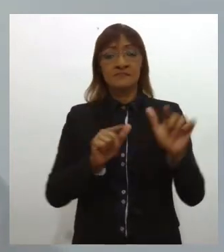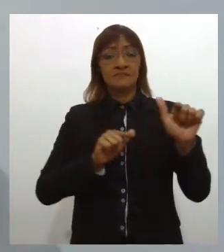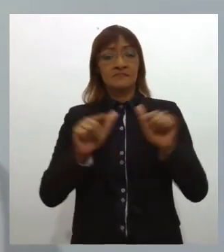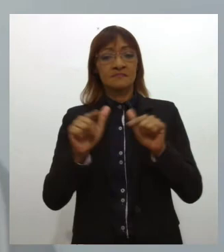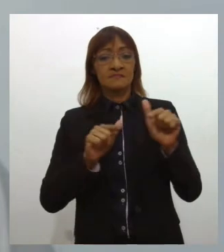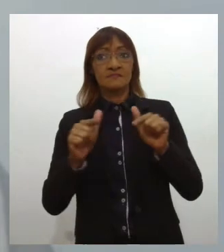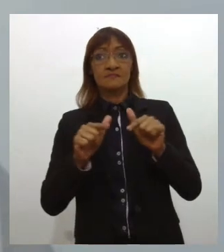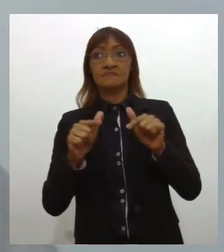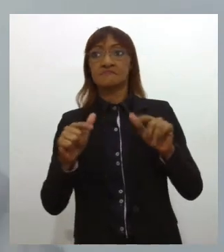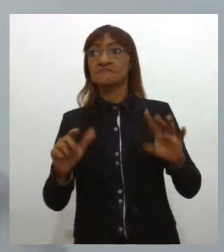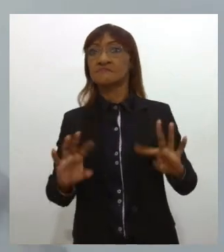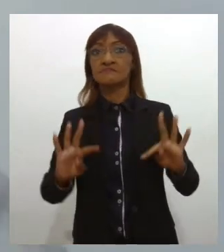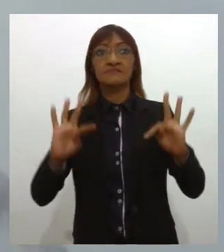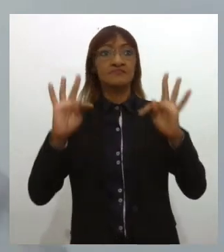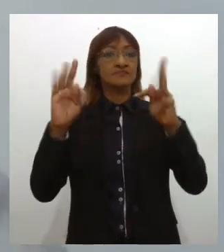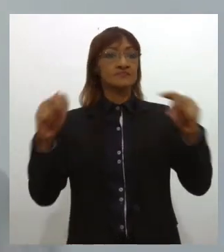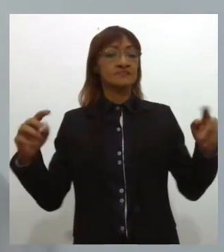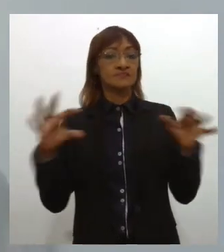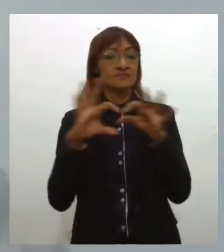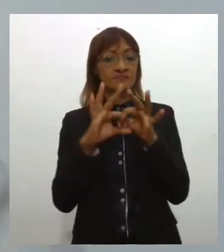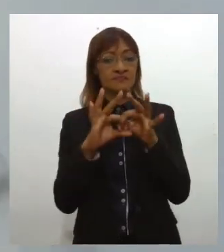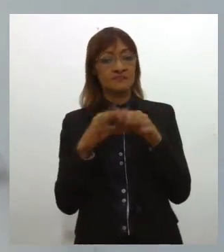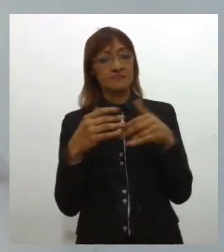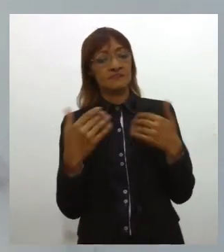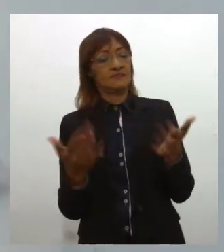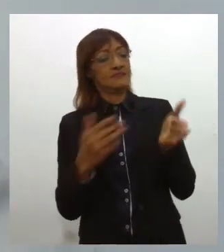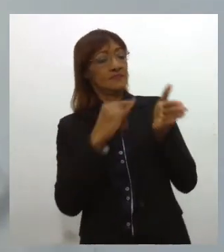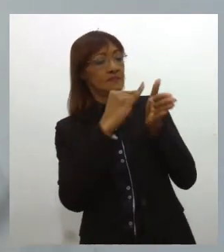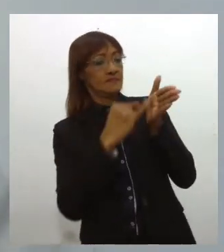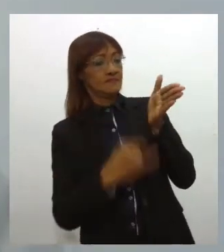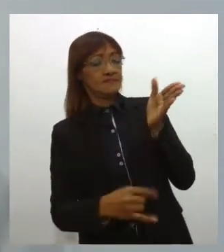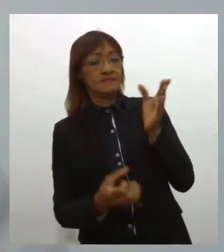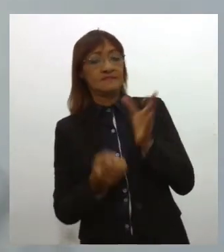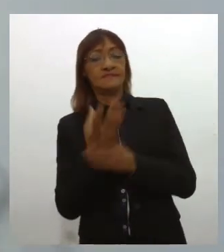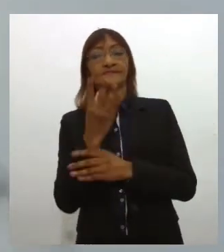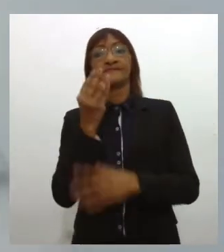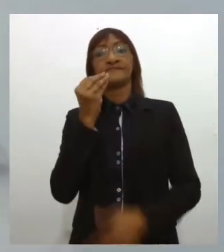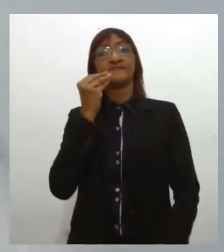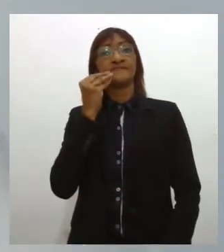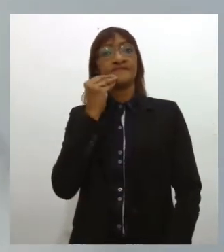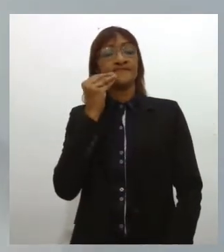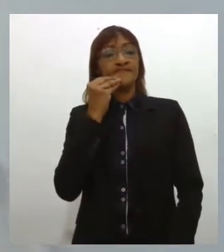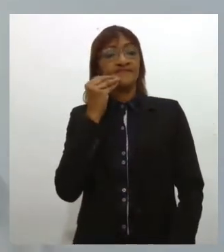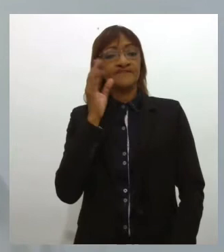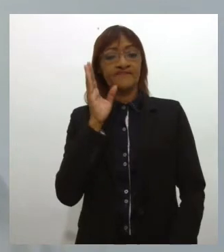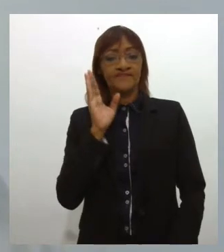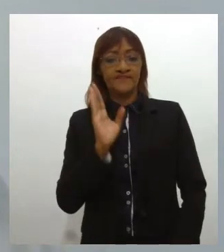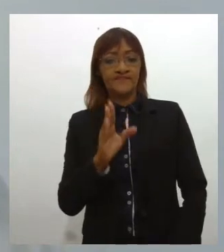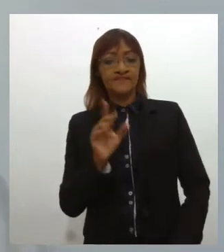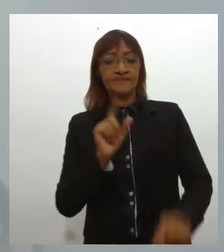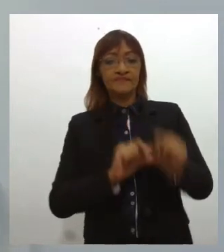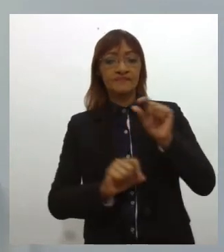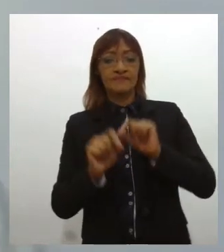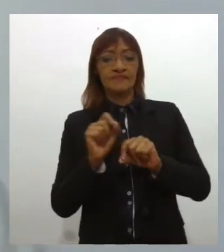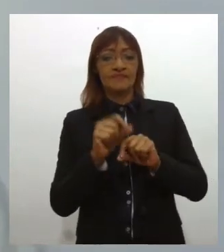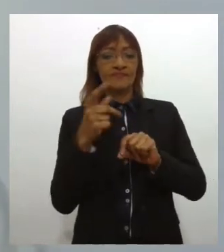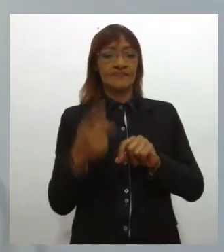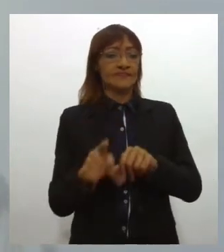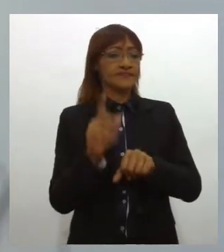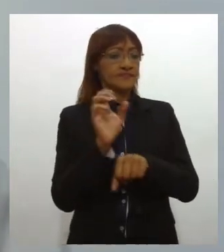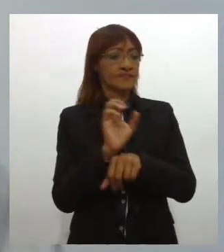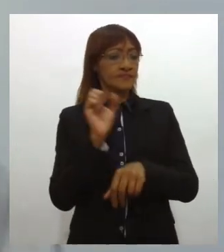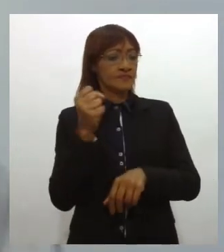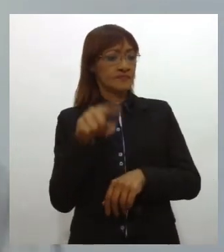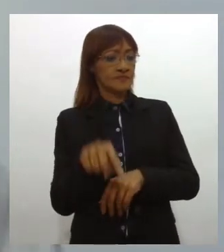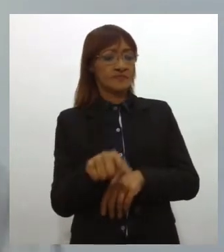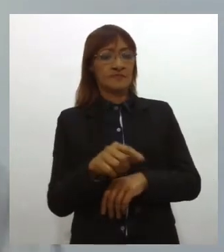coalizão mesmo. Né? Esse documento ele gera a oportunidade de criar-se um grande pacto para o Sergipe, porque aí você vai